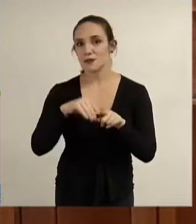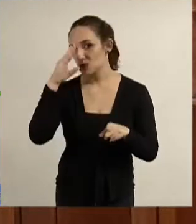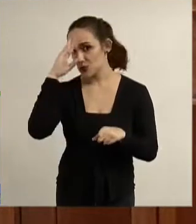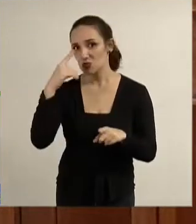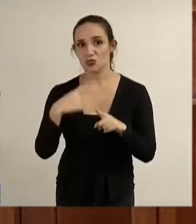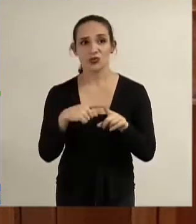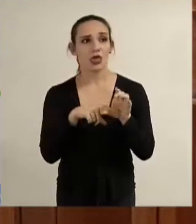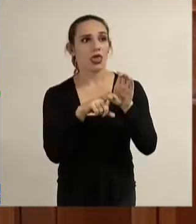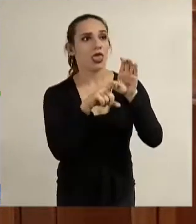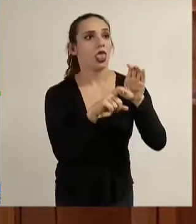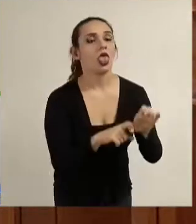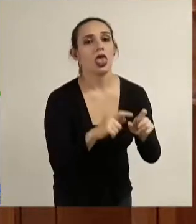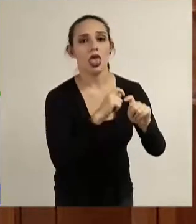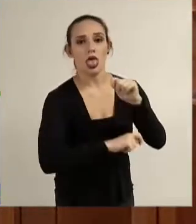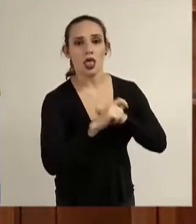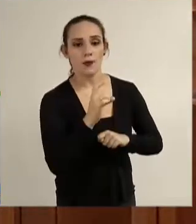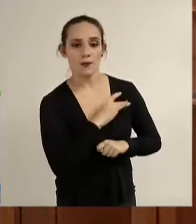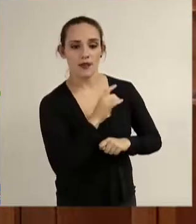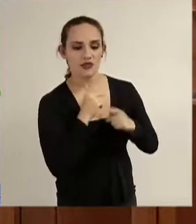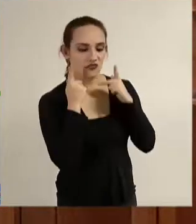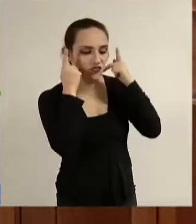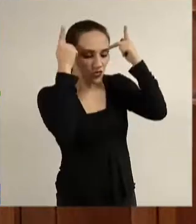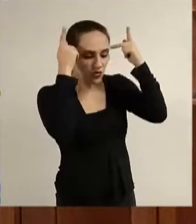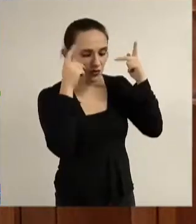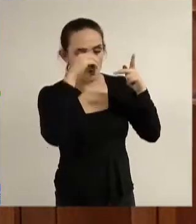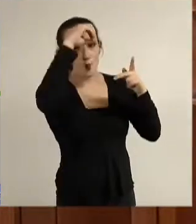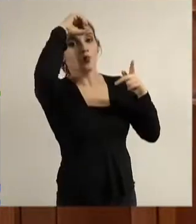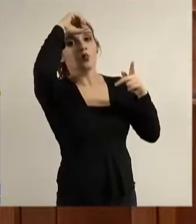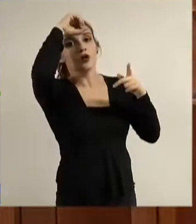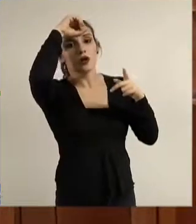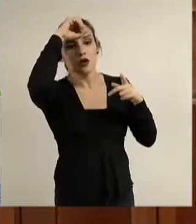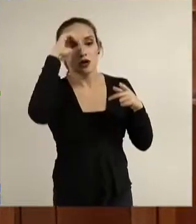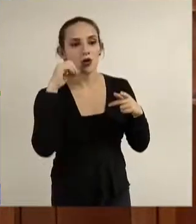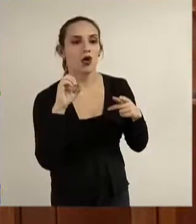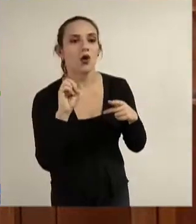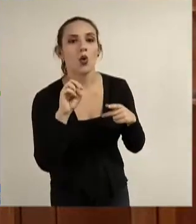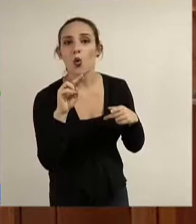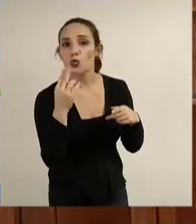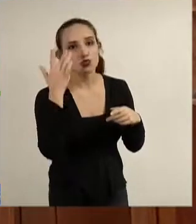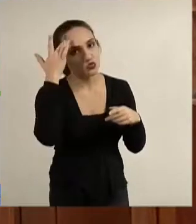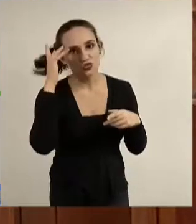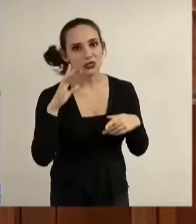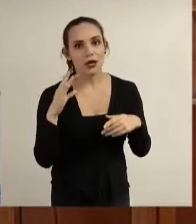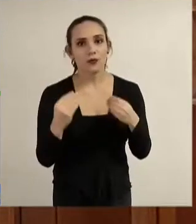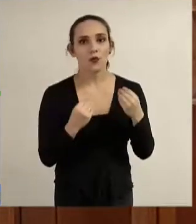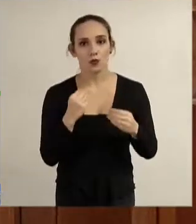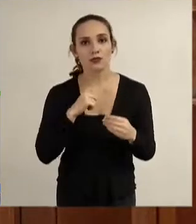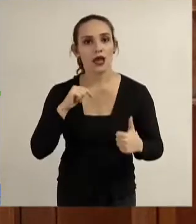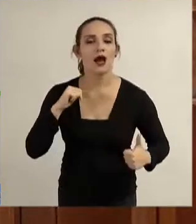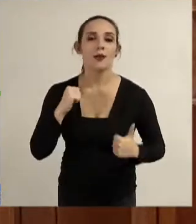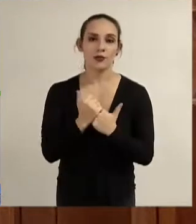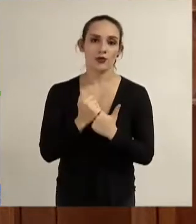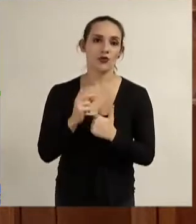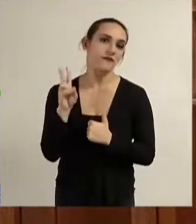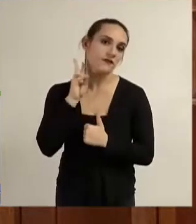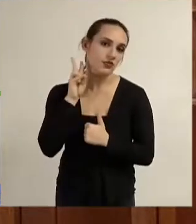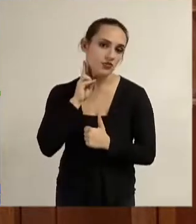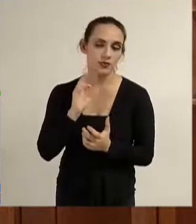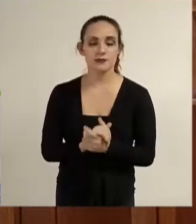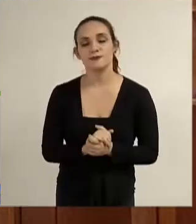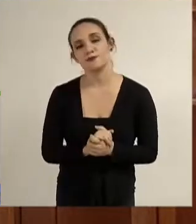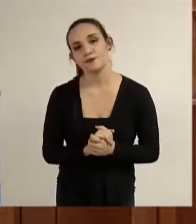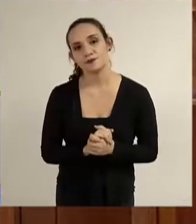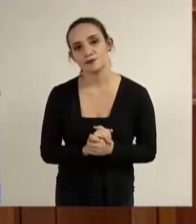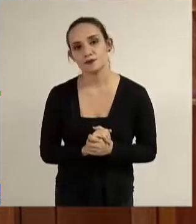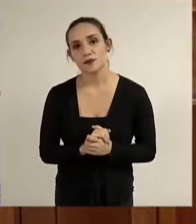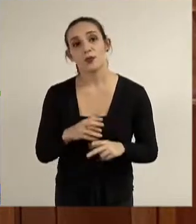pela dependência econômica, medo, vergonha, falta de conhecimento em relação ao sistema de rede de apoio à vítima, o que